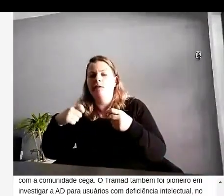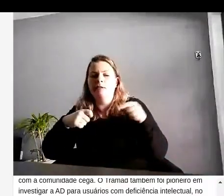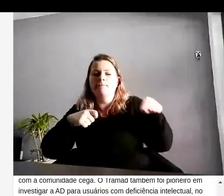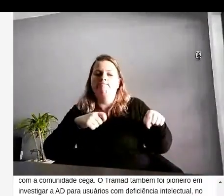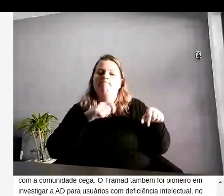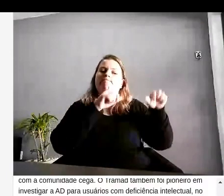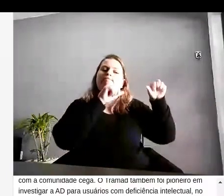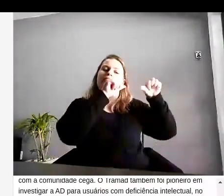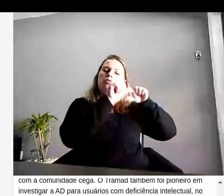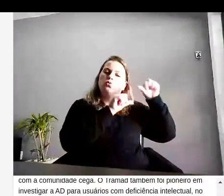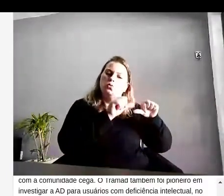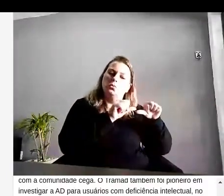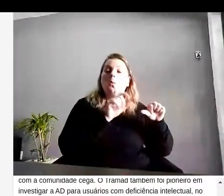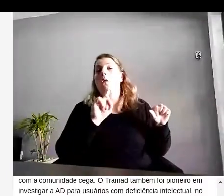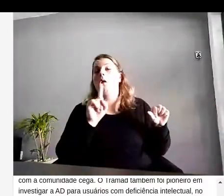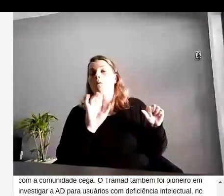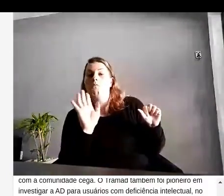ou não